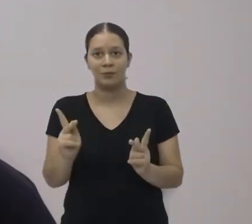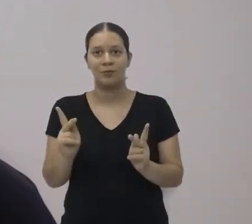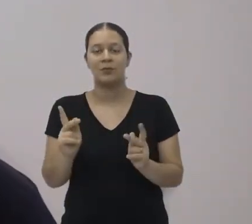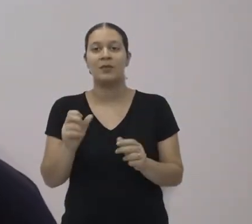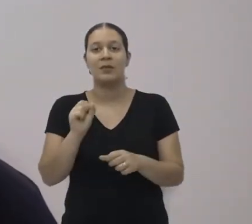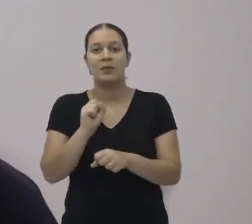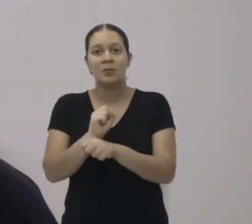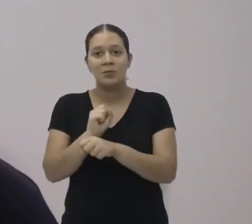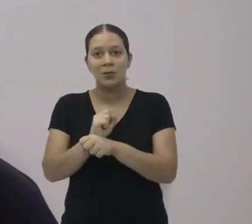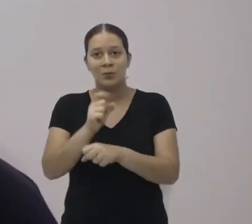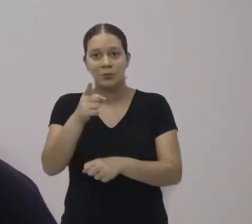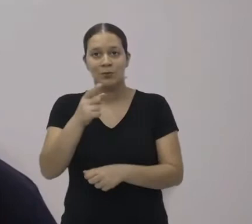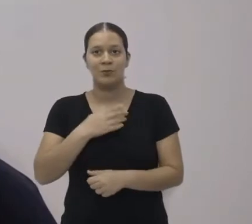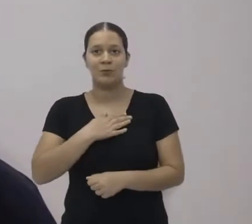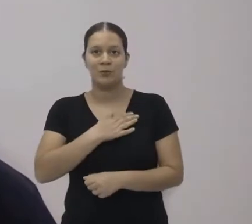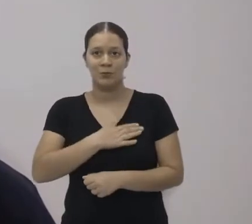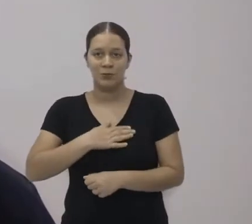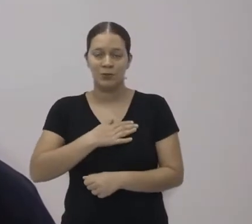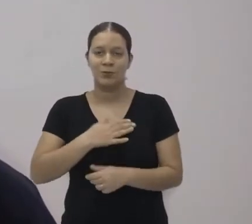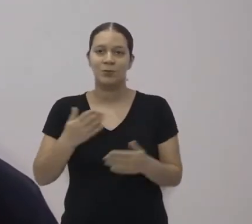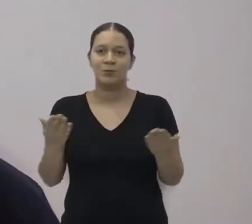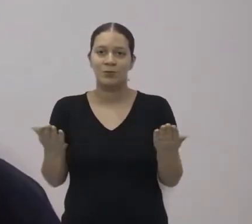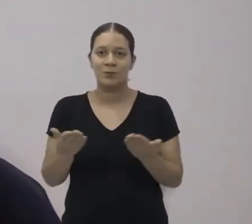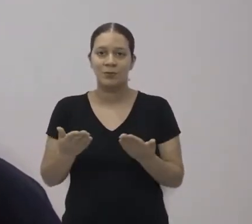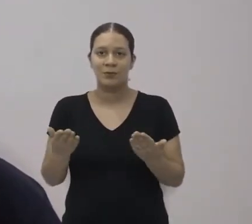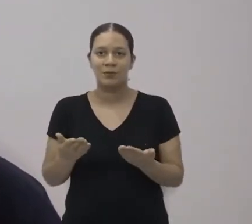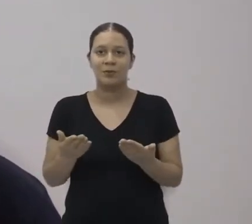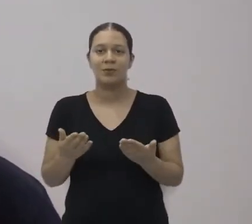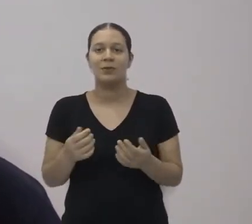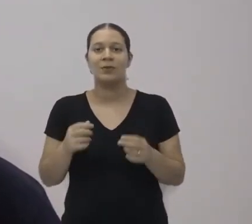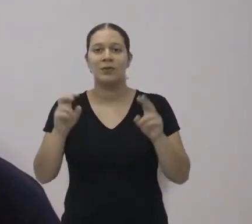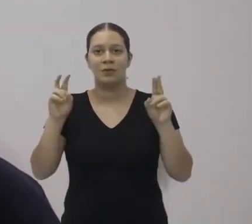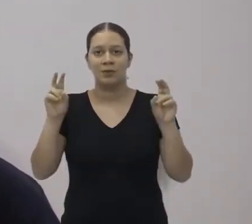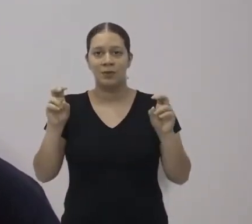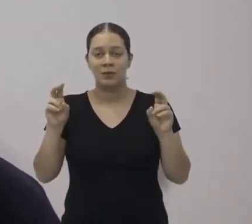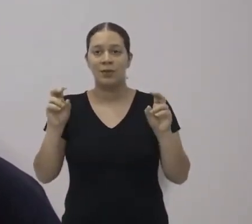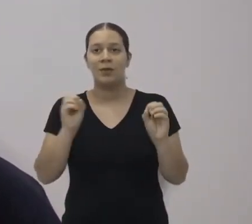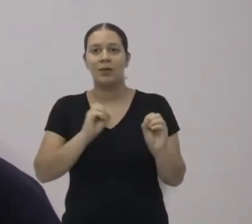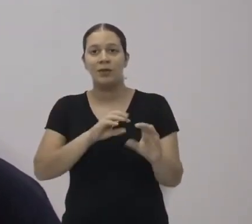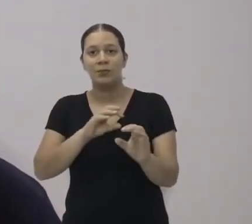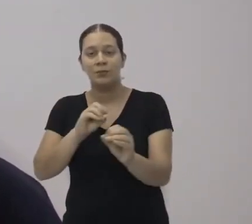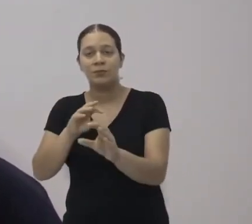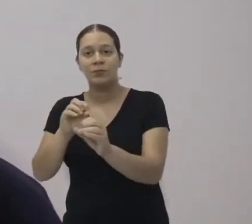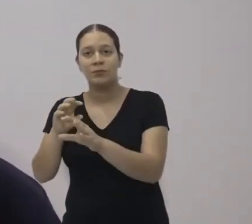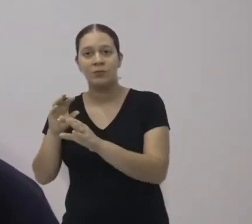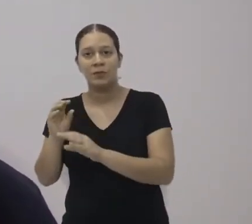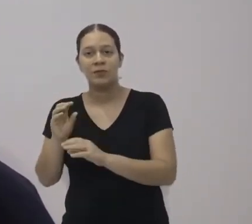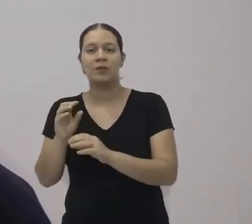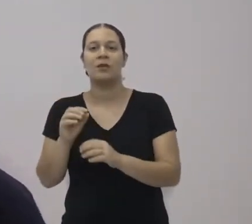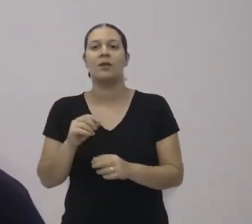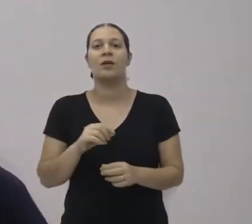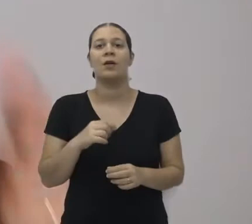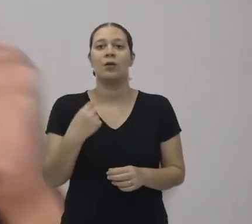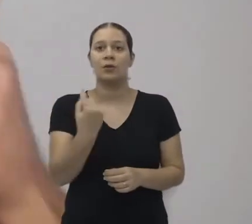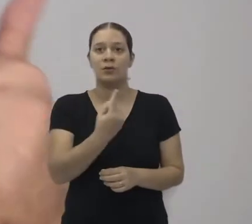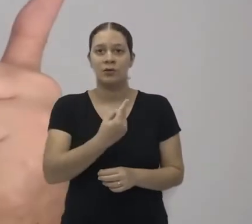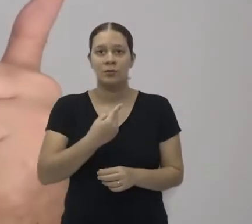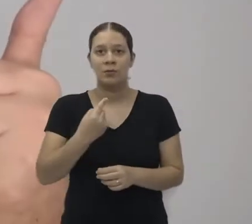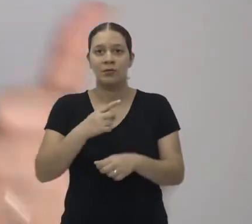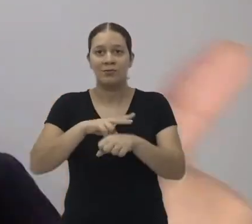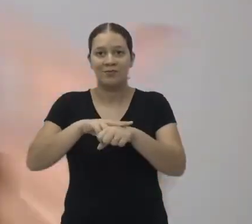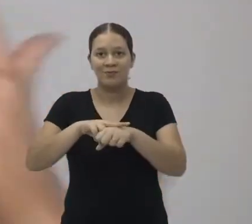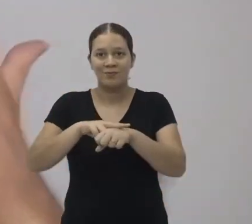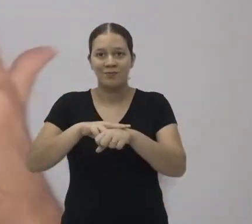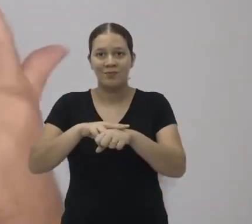Ok, então era isso. Espero que vocês tenham gostado da lição de hoje sobre educação midiática, né? Onde aprendemos a